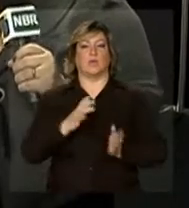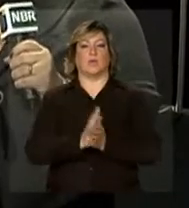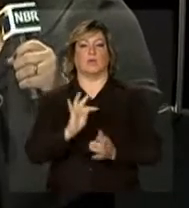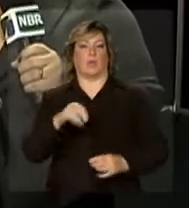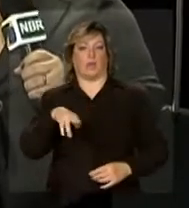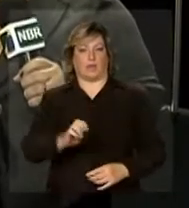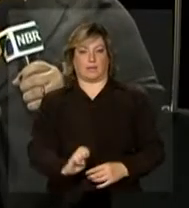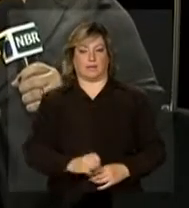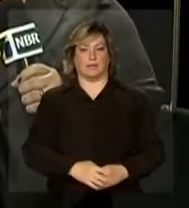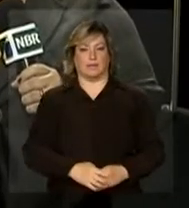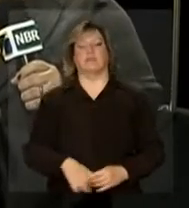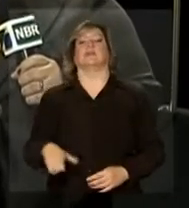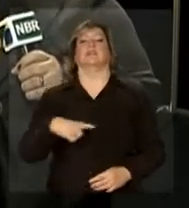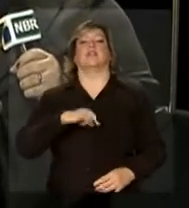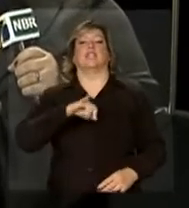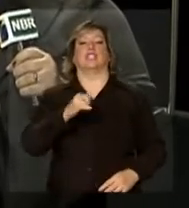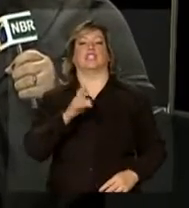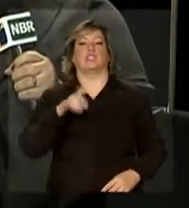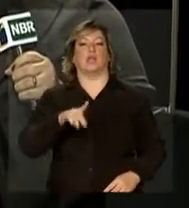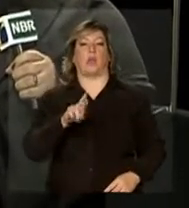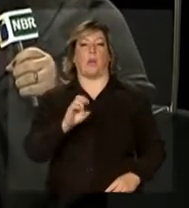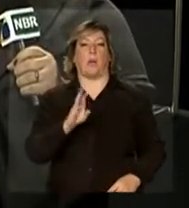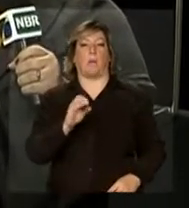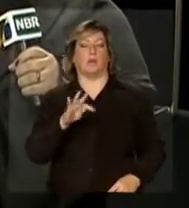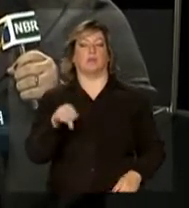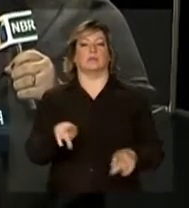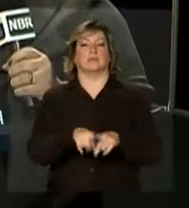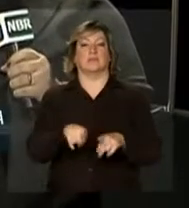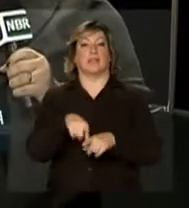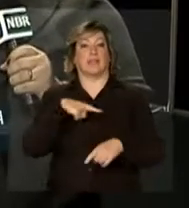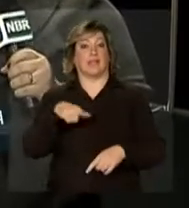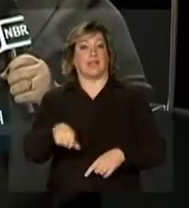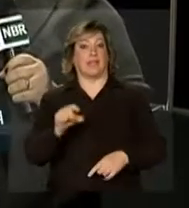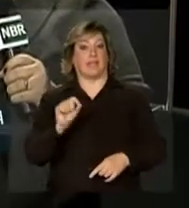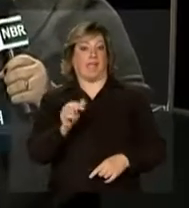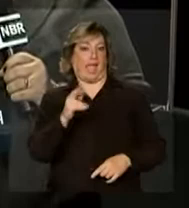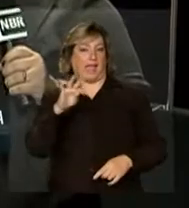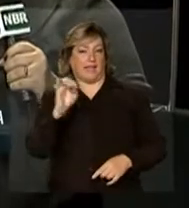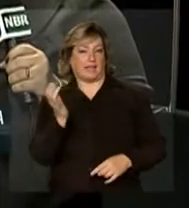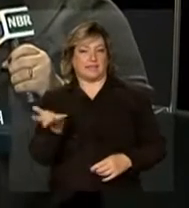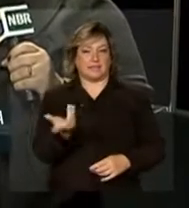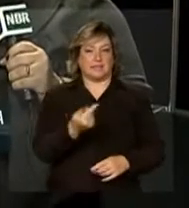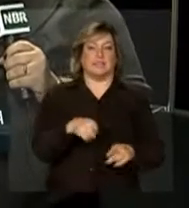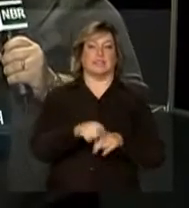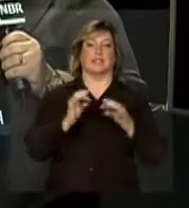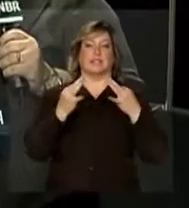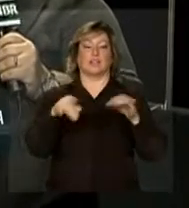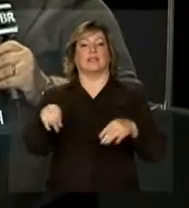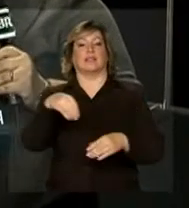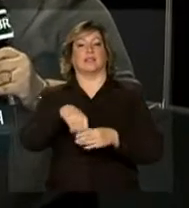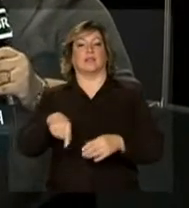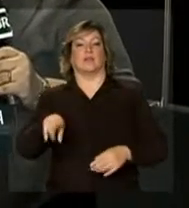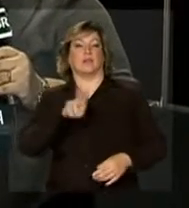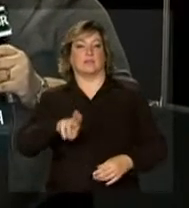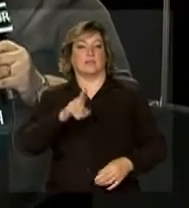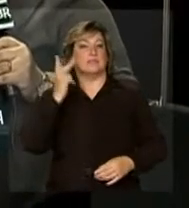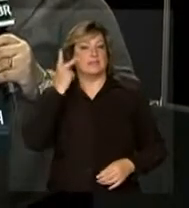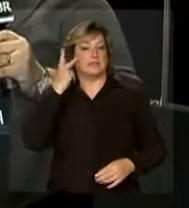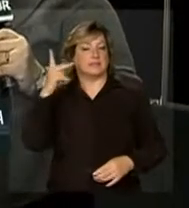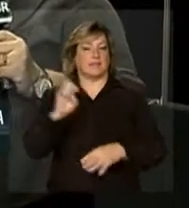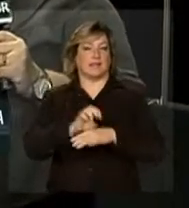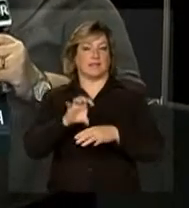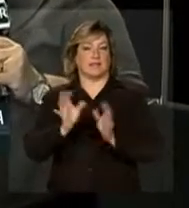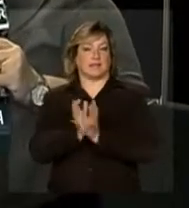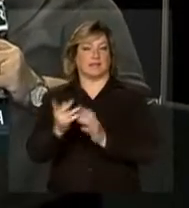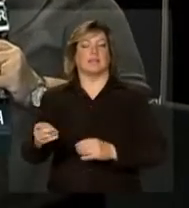um jardim robótico encontro entre a arte e a tecnologia uma iniciativa da Universidade Estadual Paulista que explica